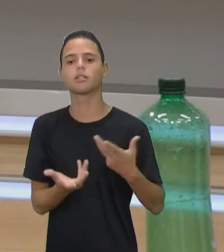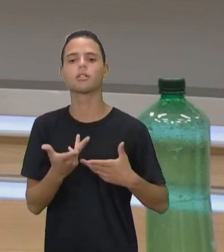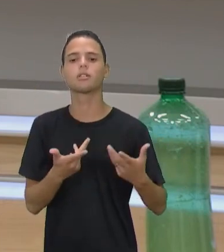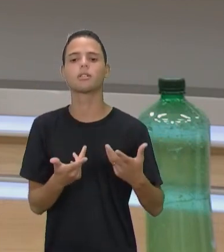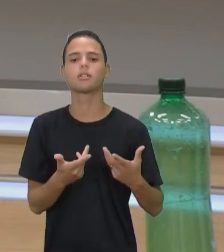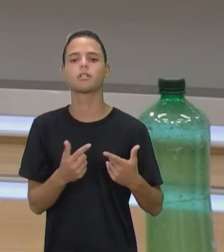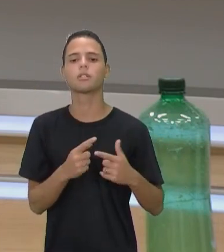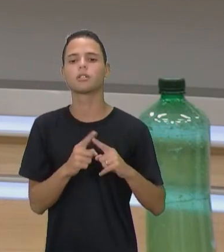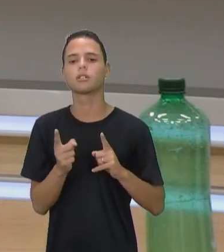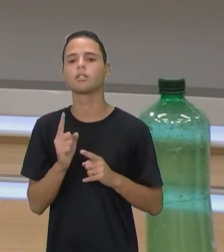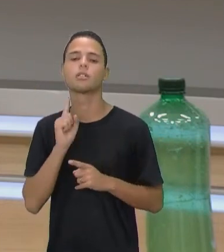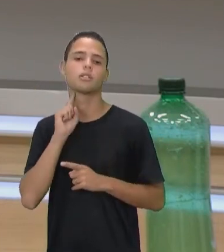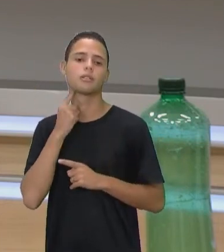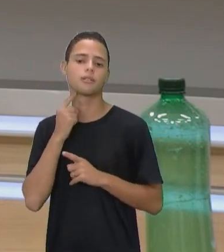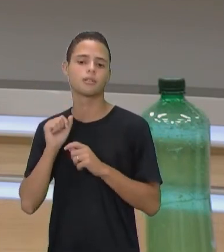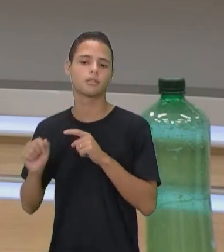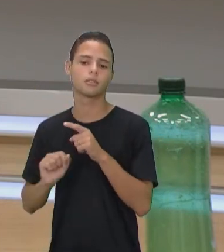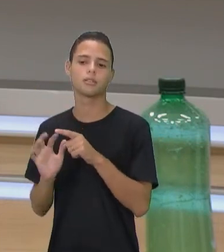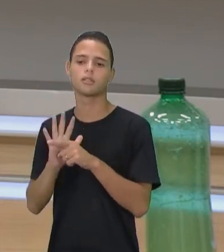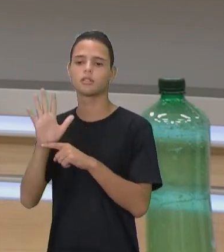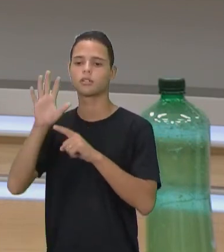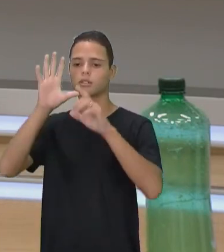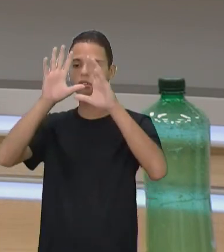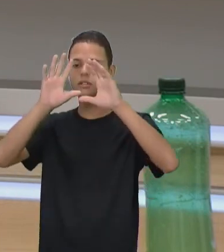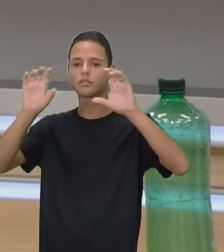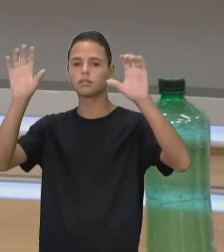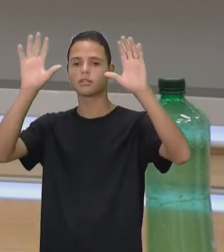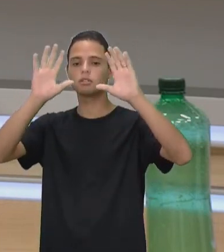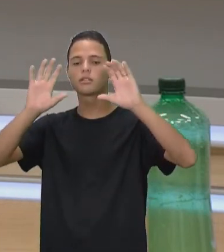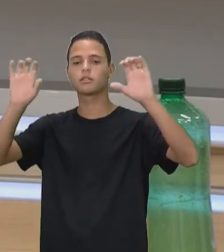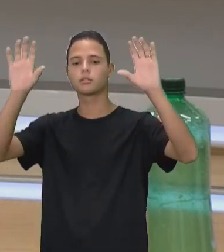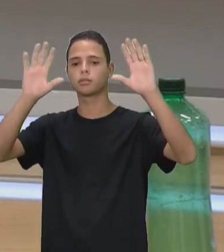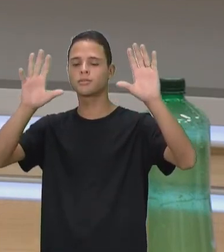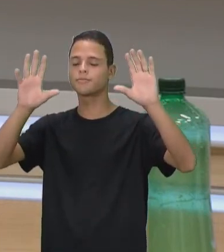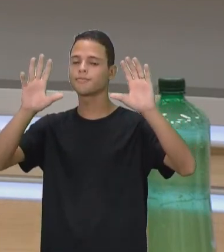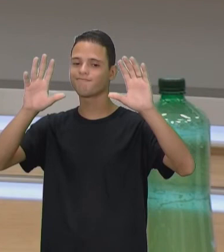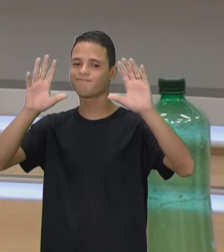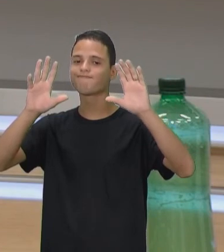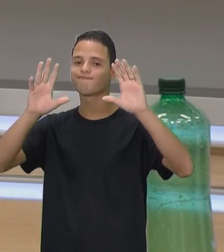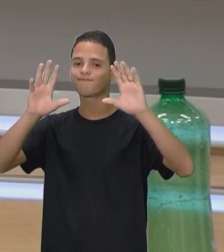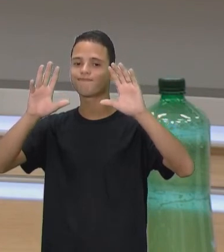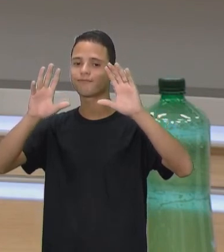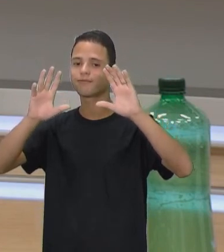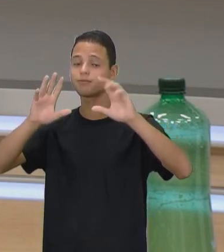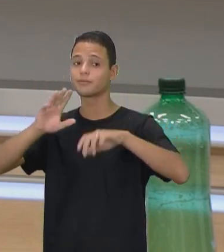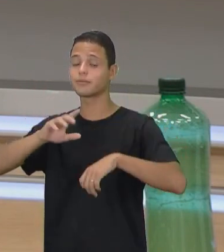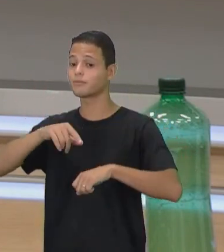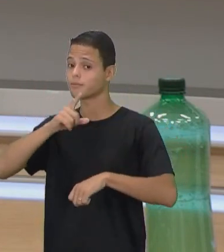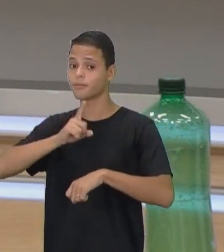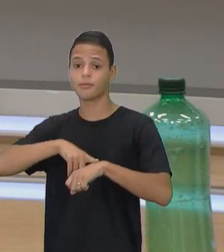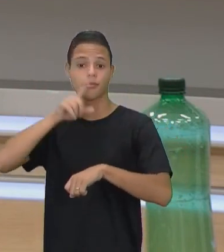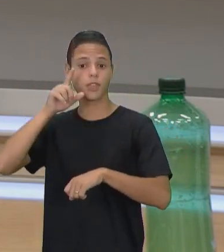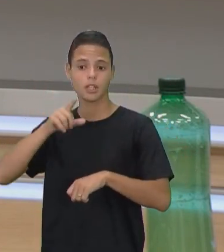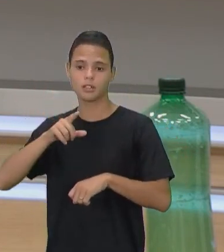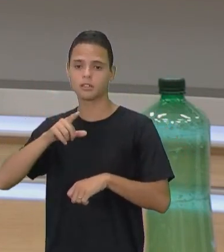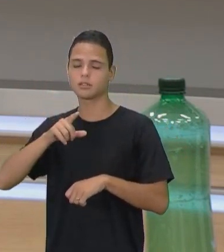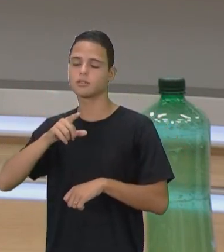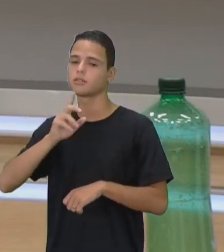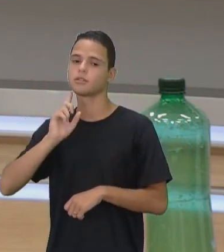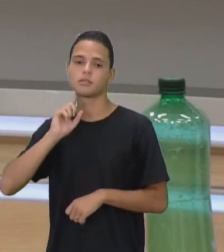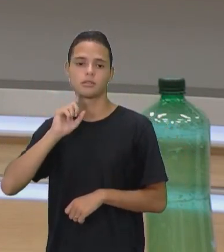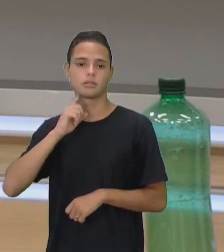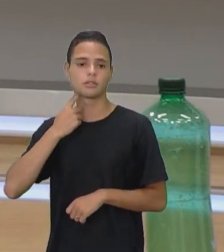custo? A emissão desses gases poluentes, a emissão desses gases tóxicos de uma vez para a atmosfera é um